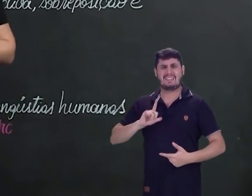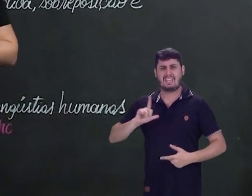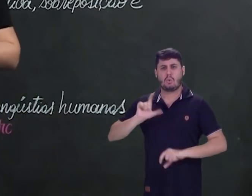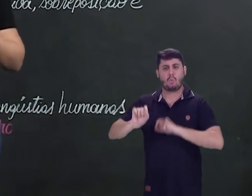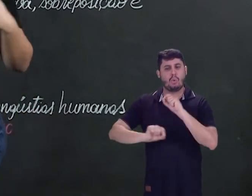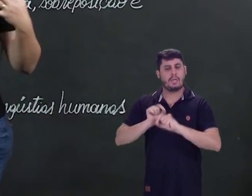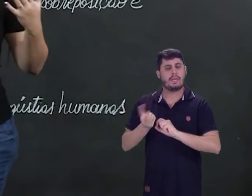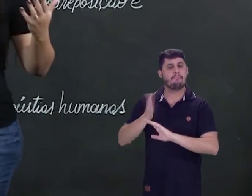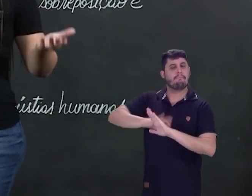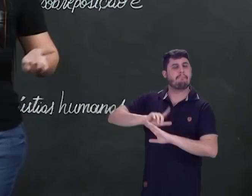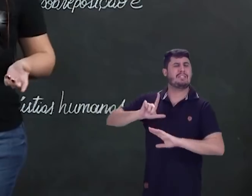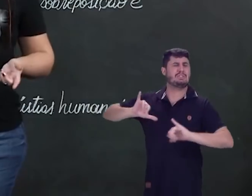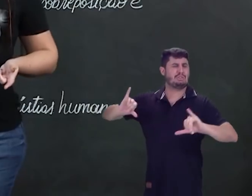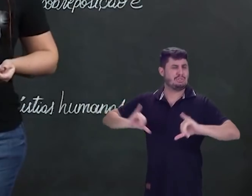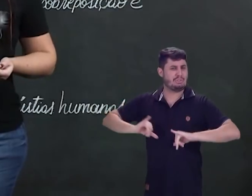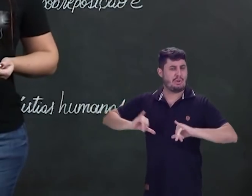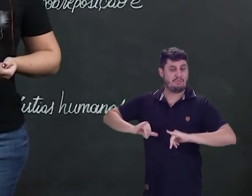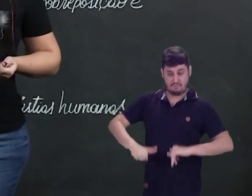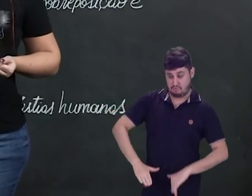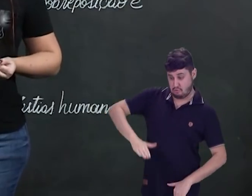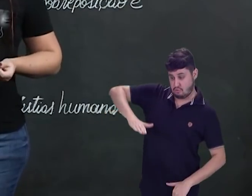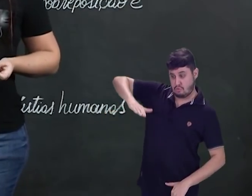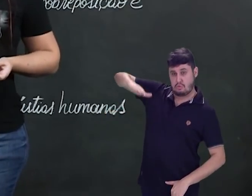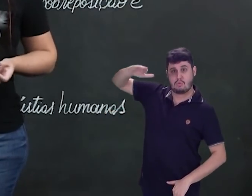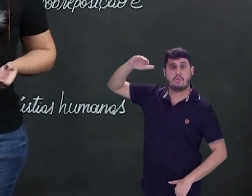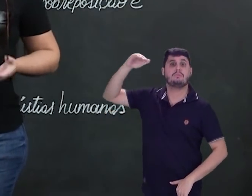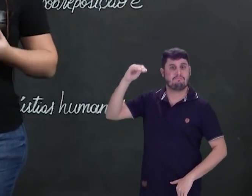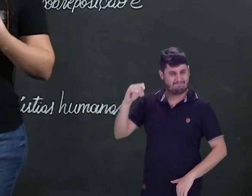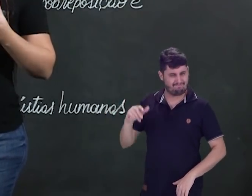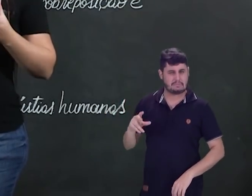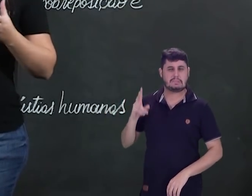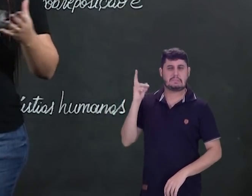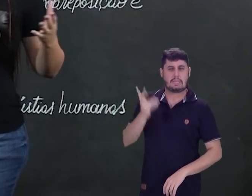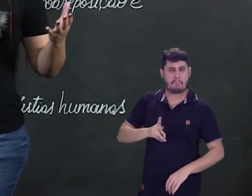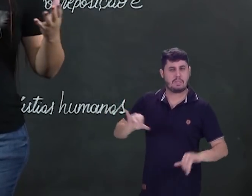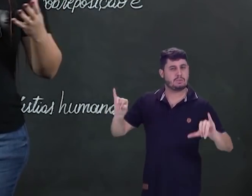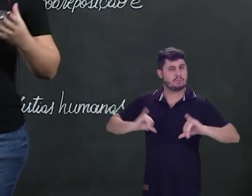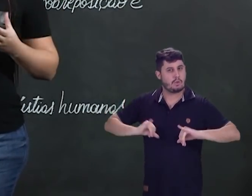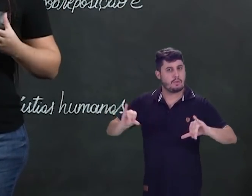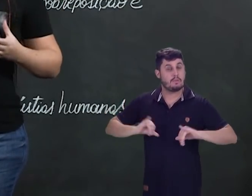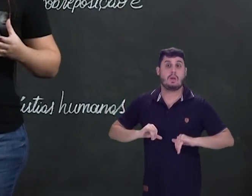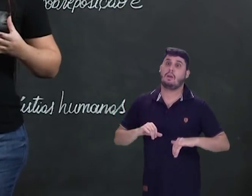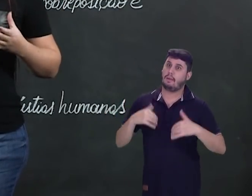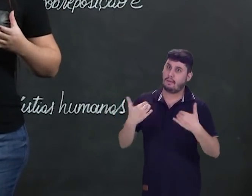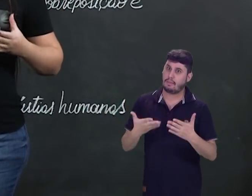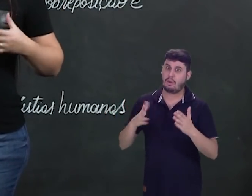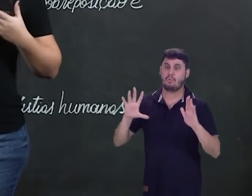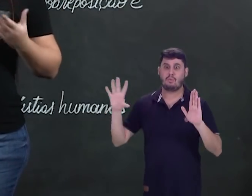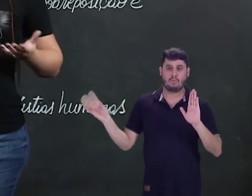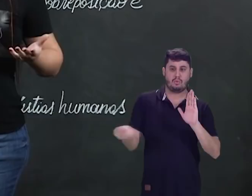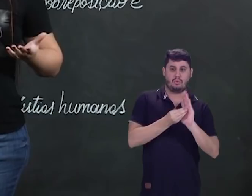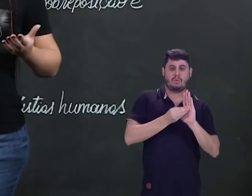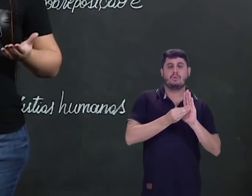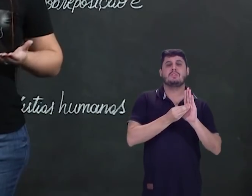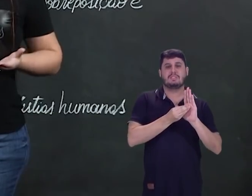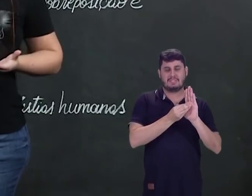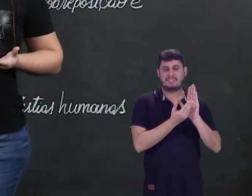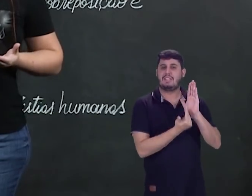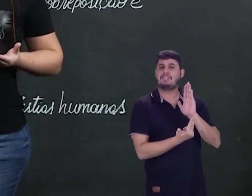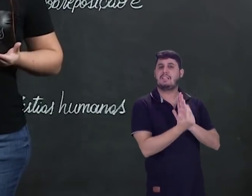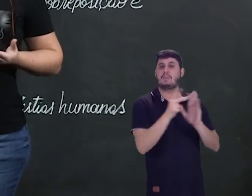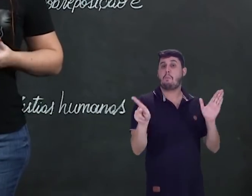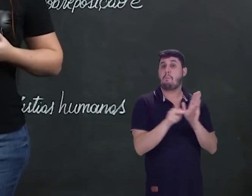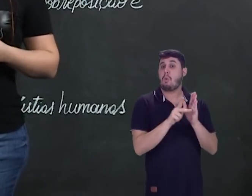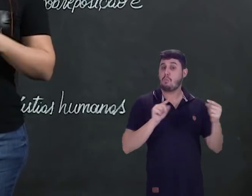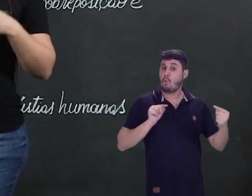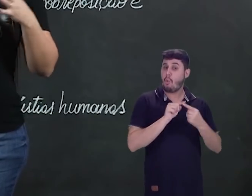muito sofrimento, desde a infância até a vida adulta. Toda essa carga emotiva foi parte da estética